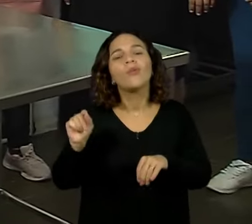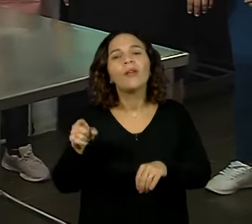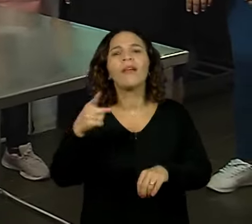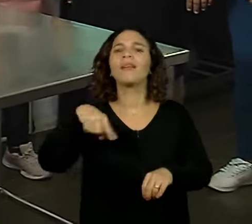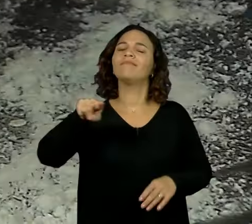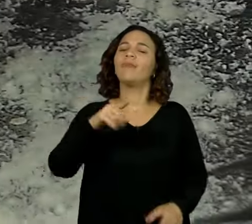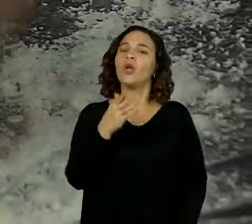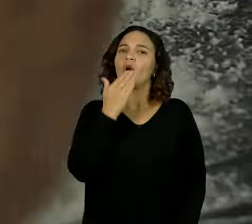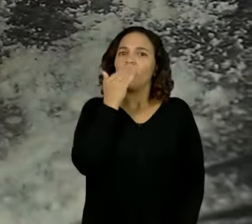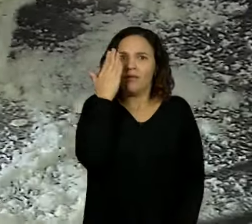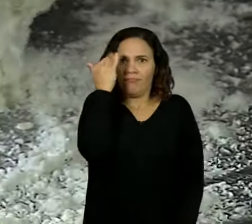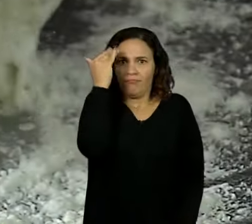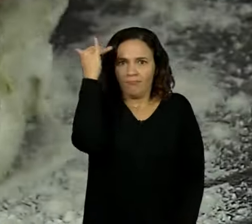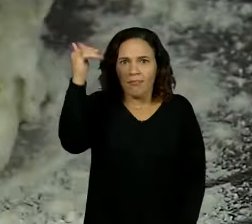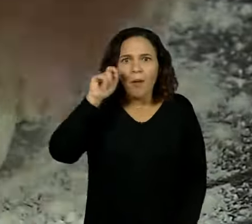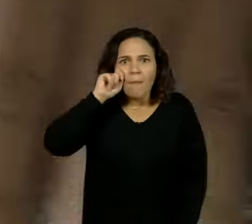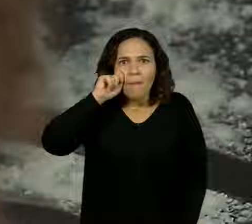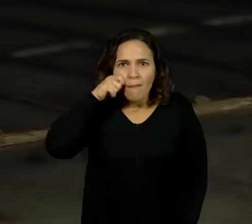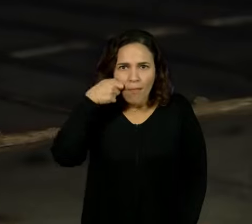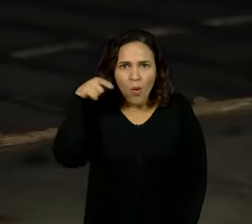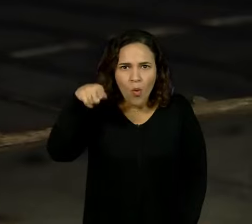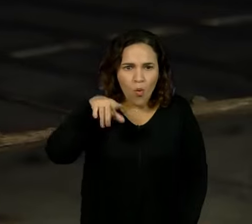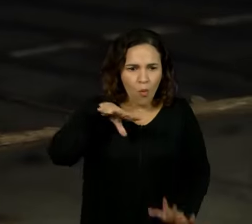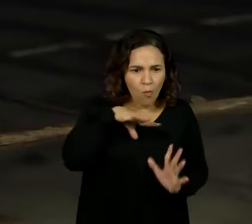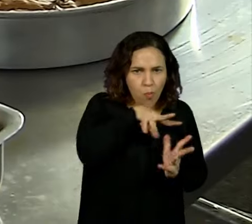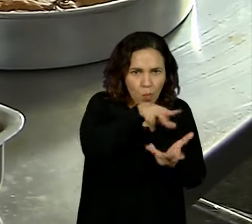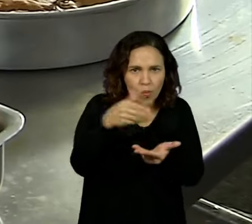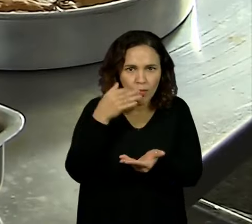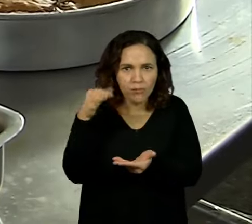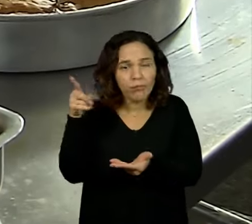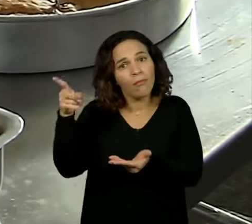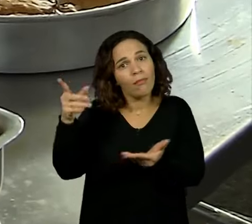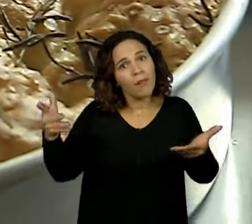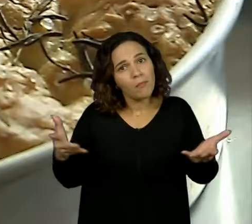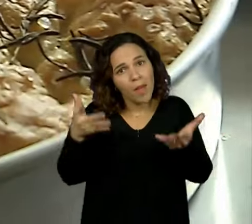um dos alimentos mais consumidos no mundo, o pão.